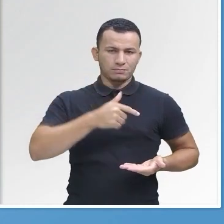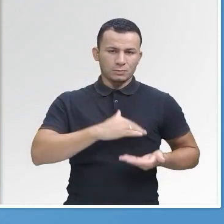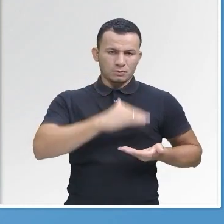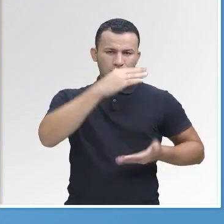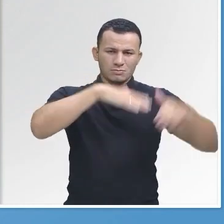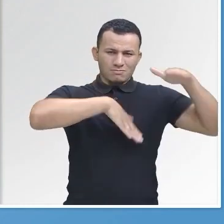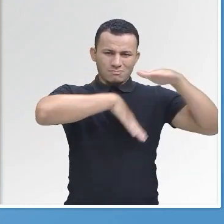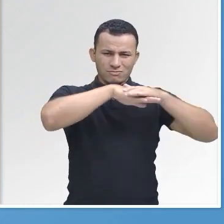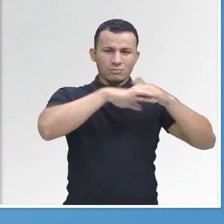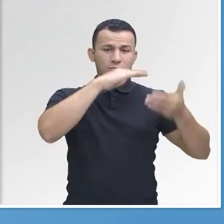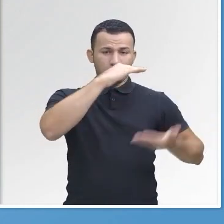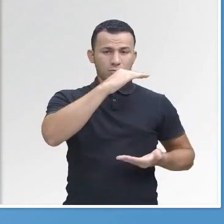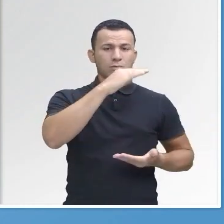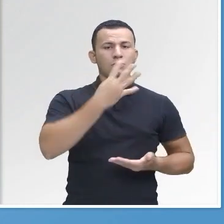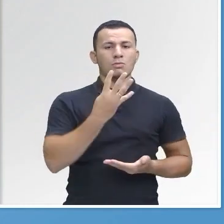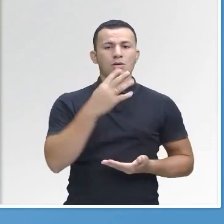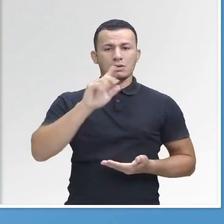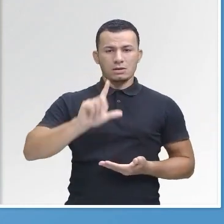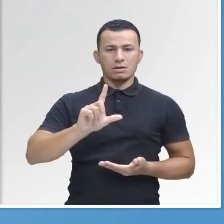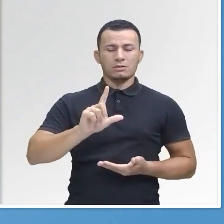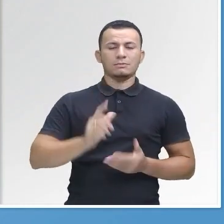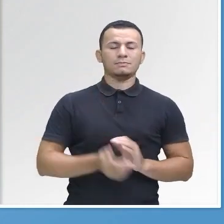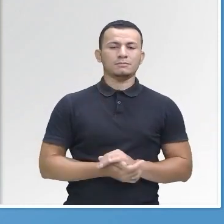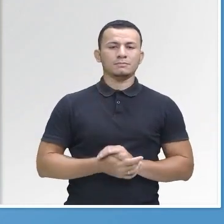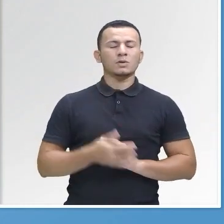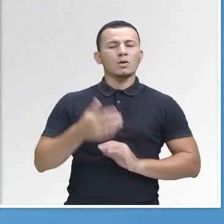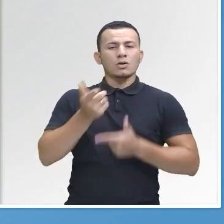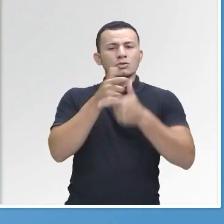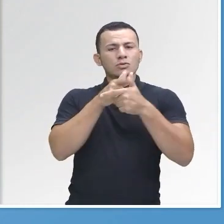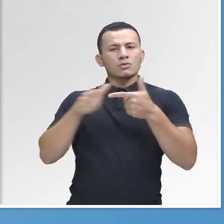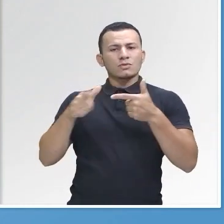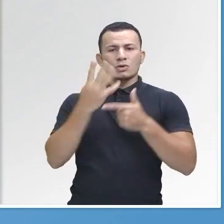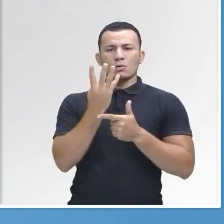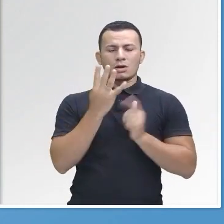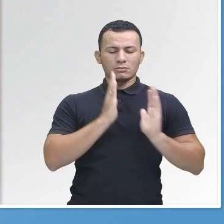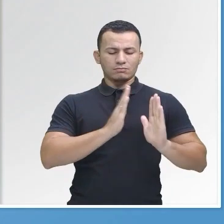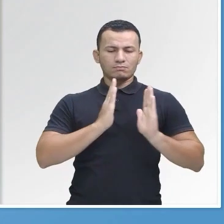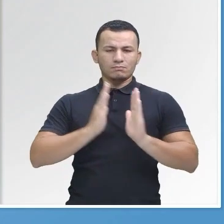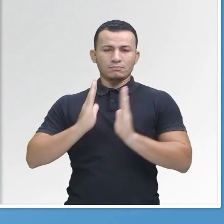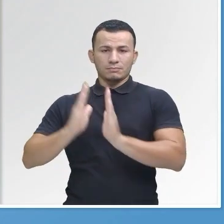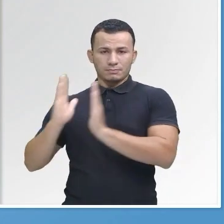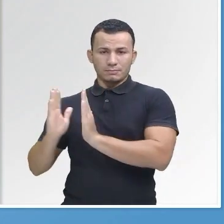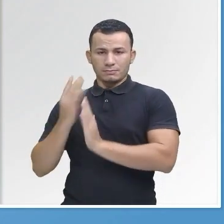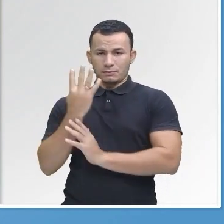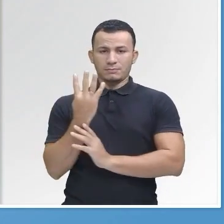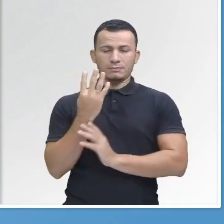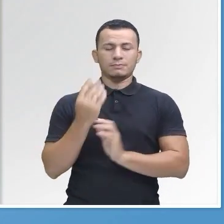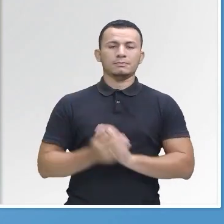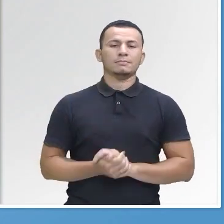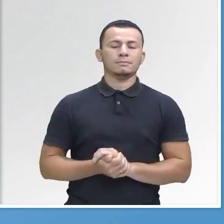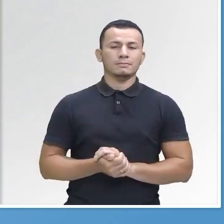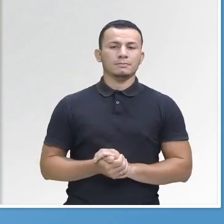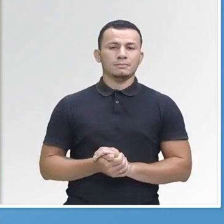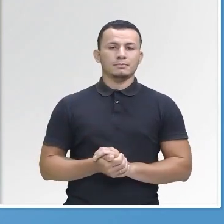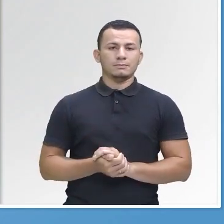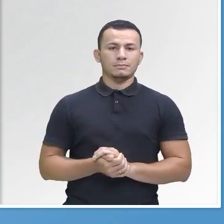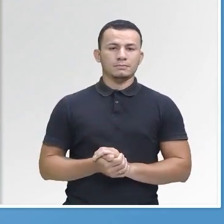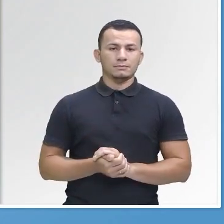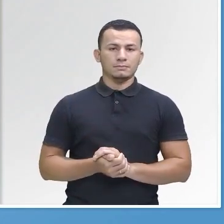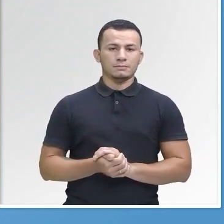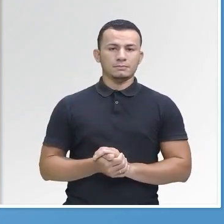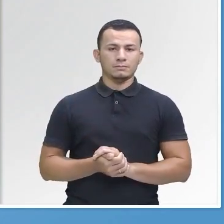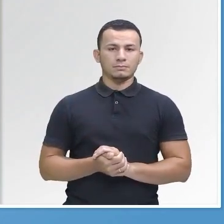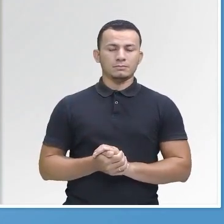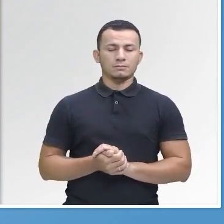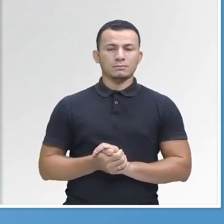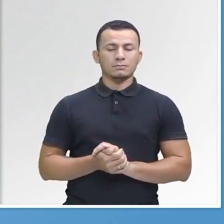Então, vamos, de maneira imaginária, dividir esse galão em 4 partes. Muito bem. Tá? Vamos tentar deixar o mais igual possível.